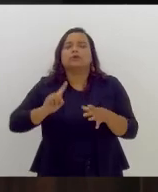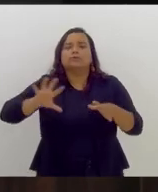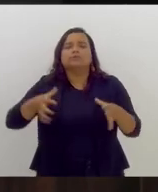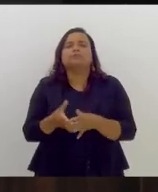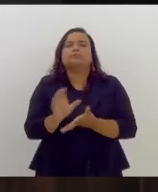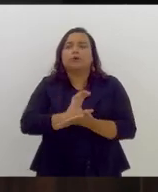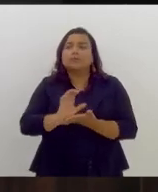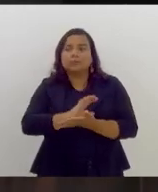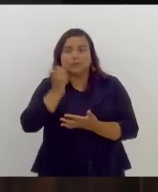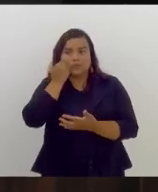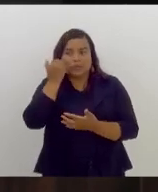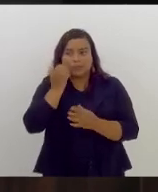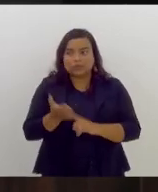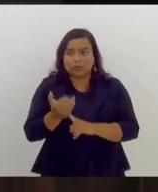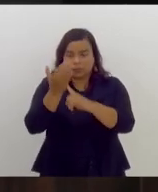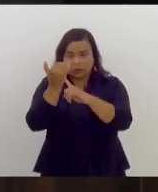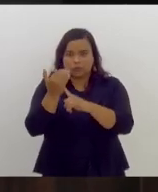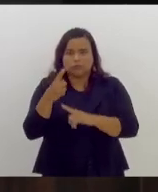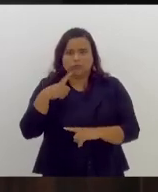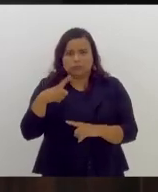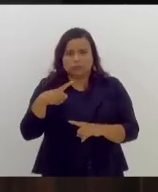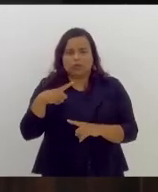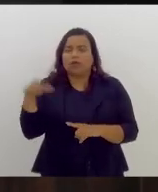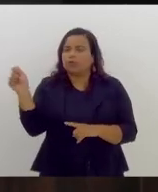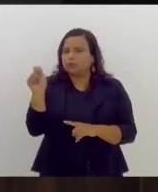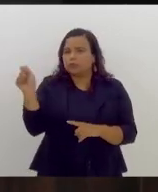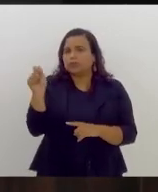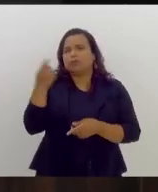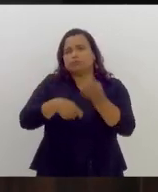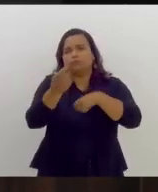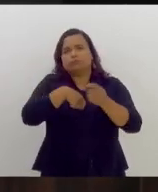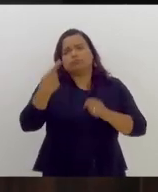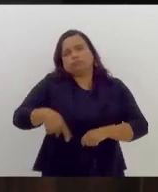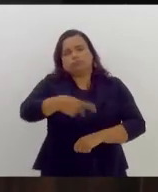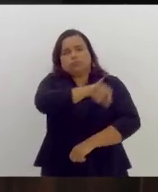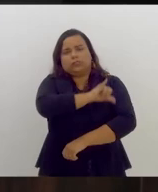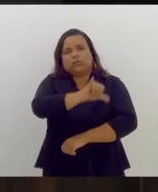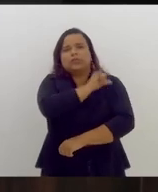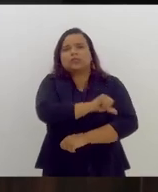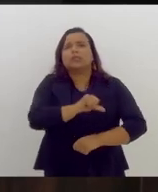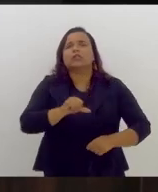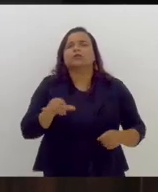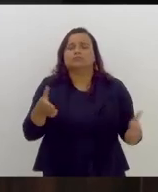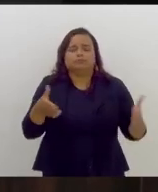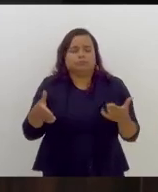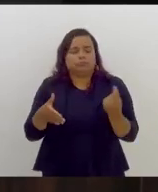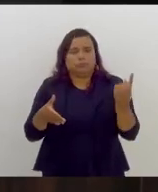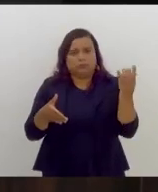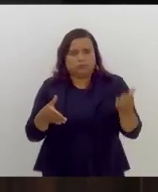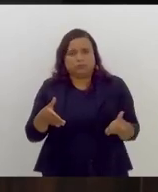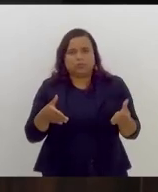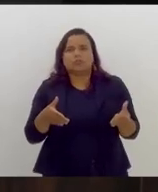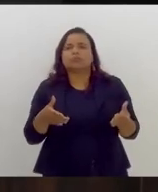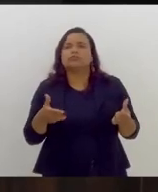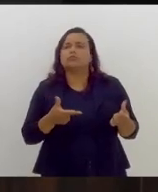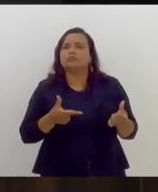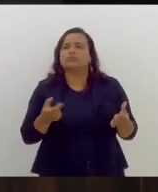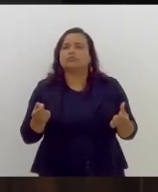Conselho de Ciência e Tecnologia da Associação Comercial do Rio de Janeiro, entre 2016